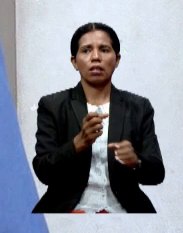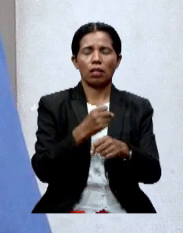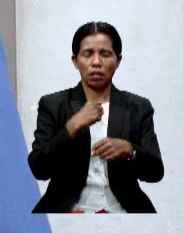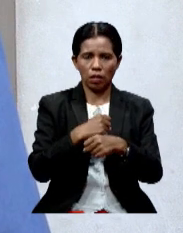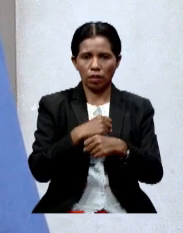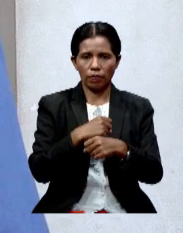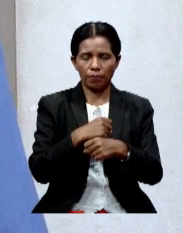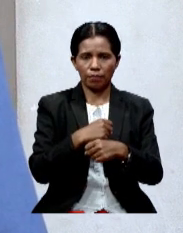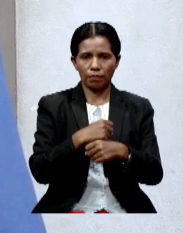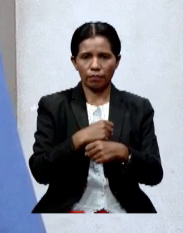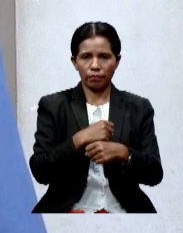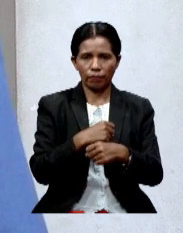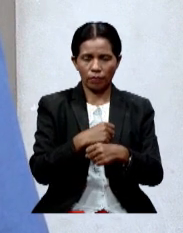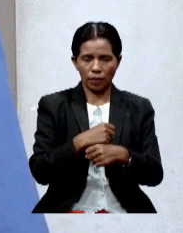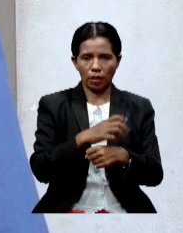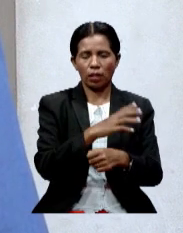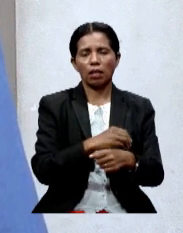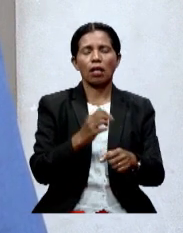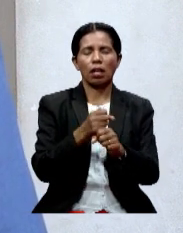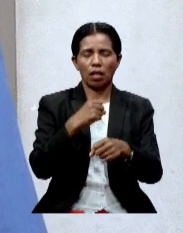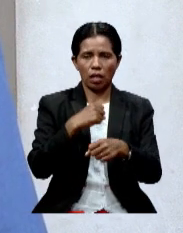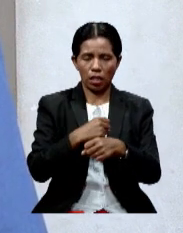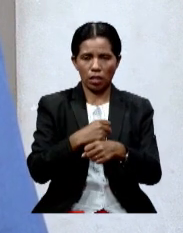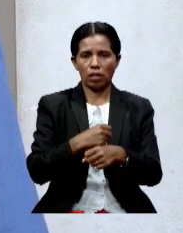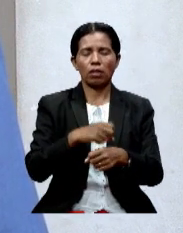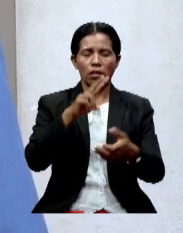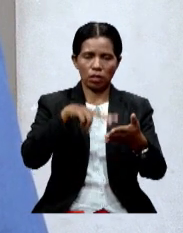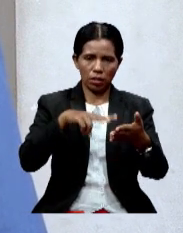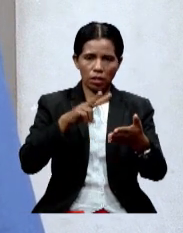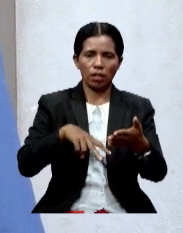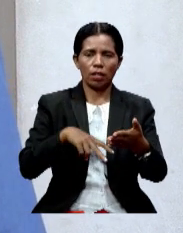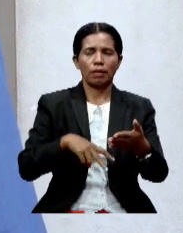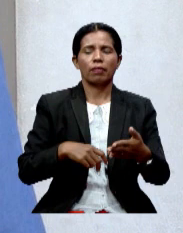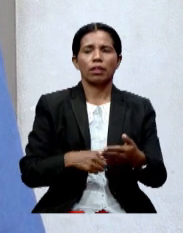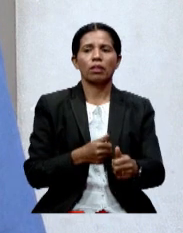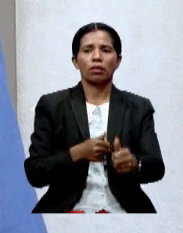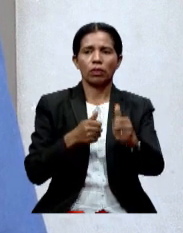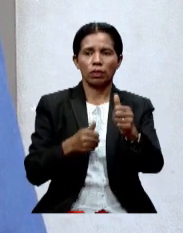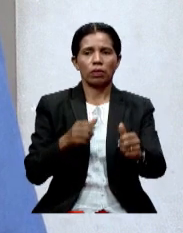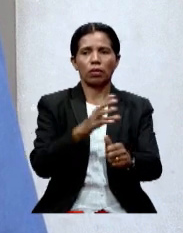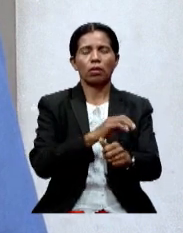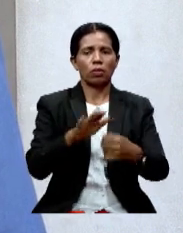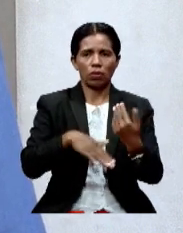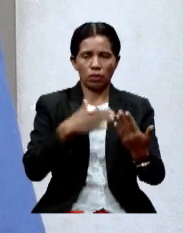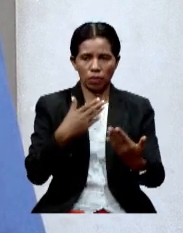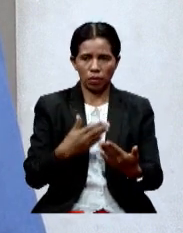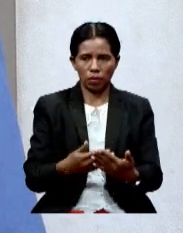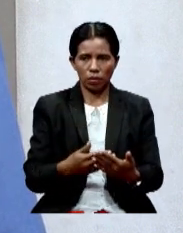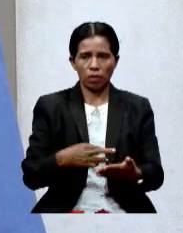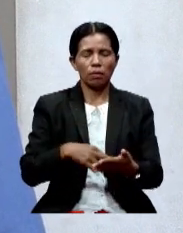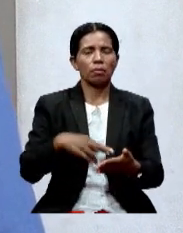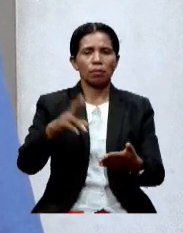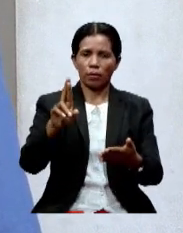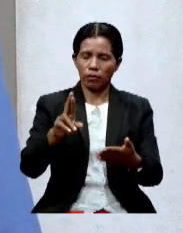leitura sentença, nia halo tuir fundamentação tomac e produção de